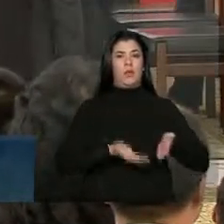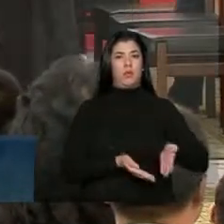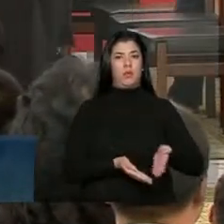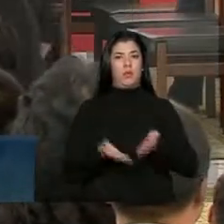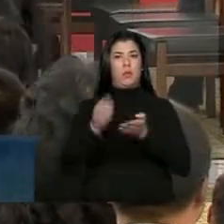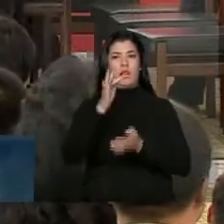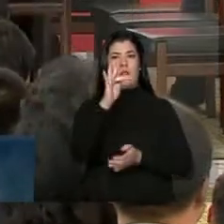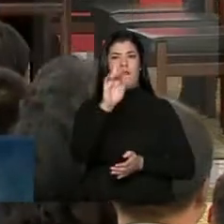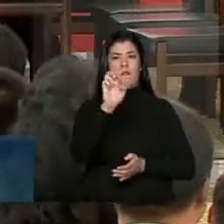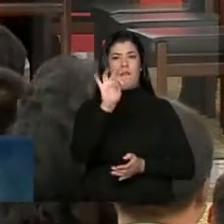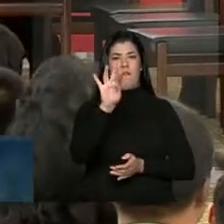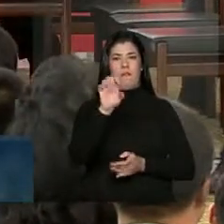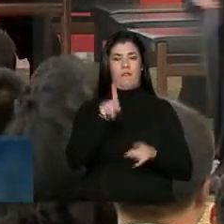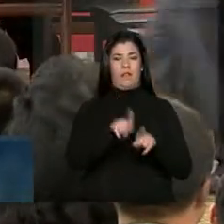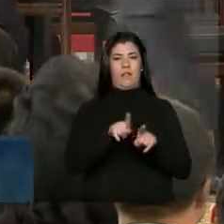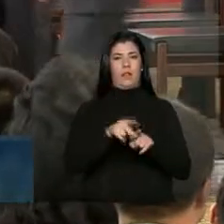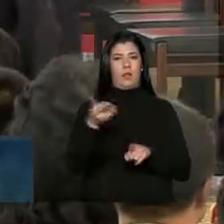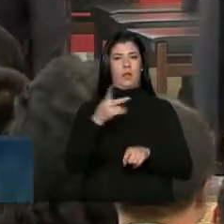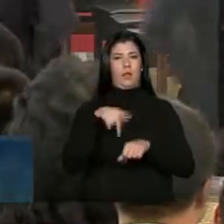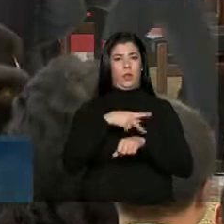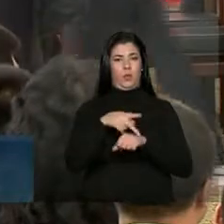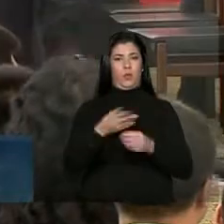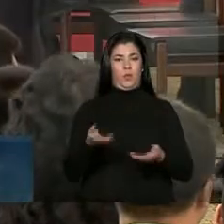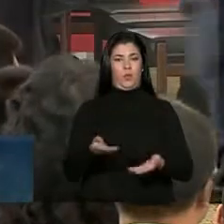e a Cosco.